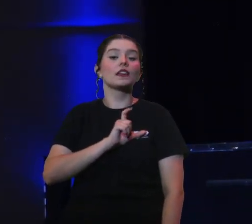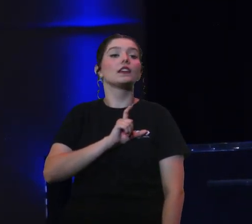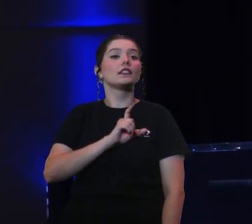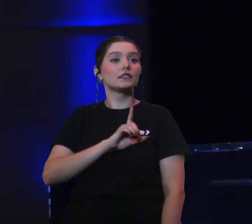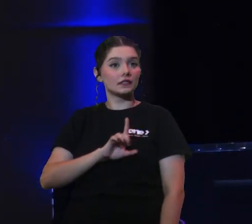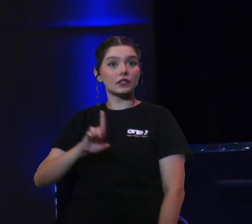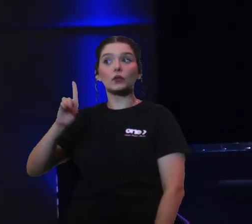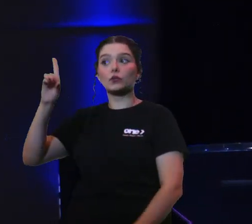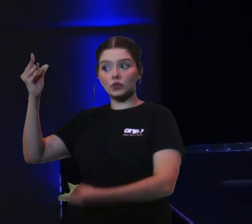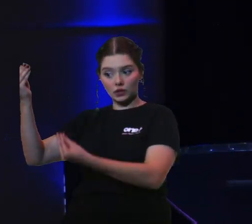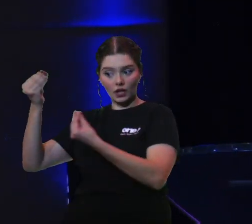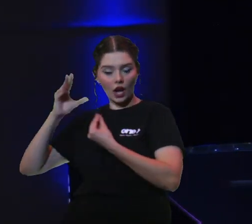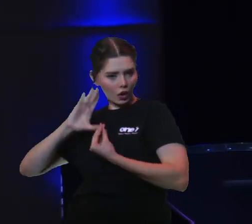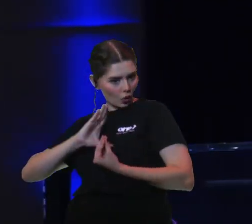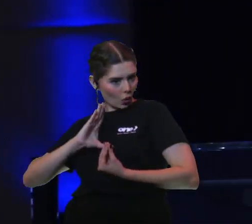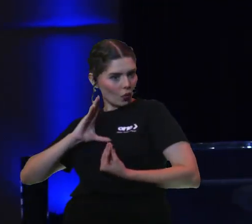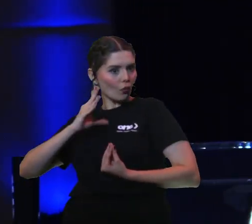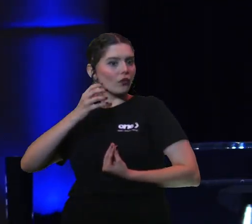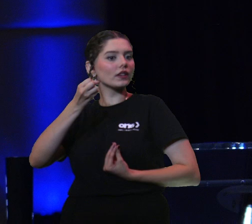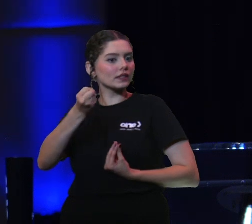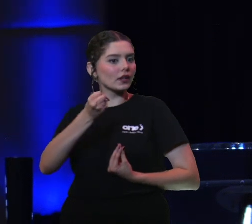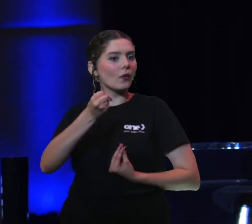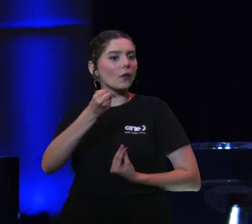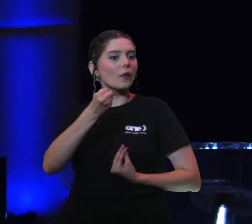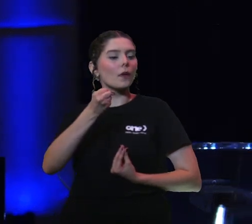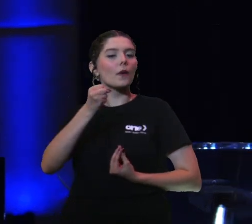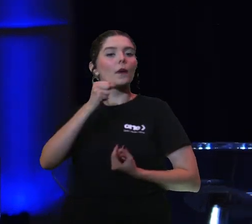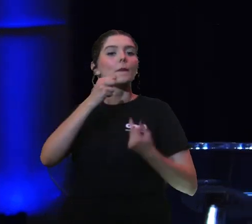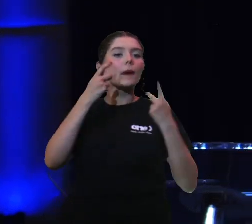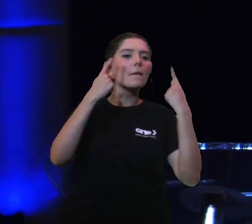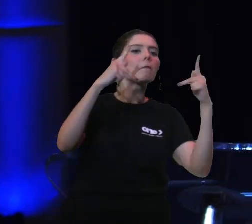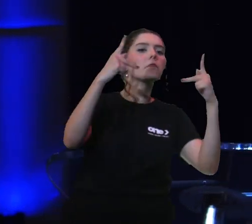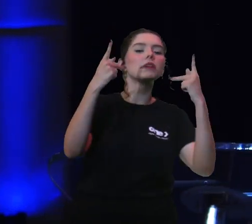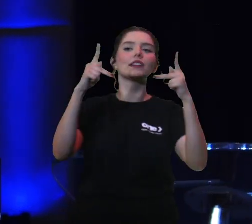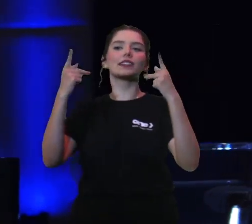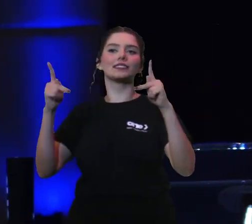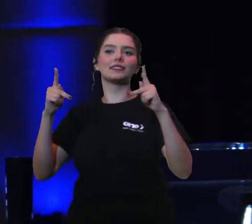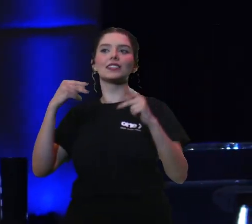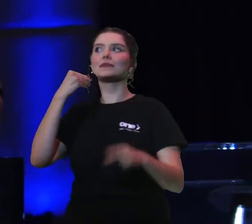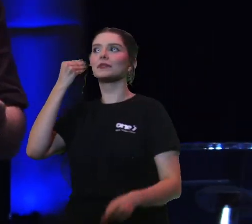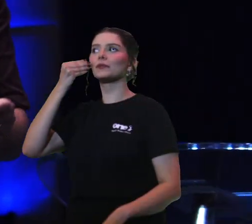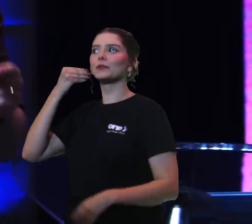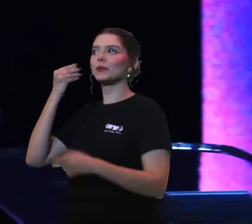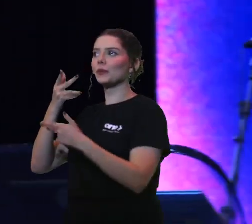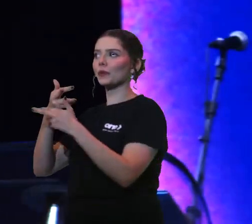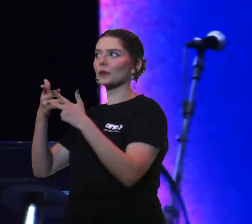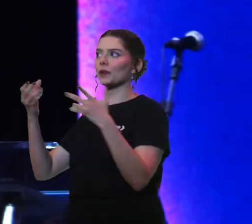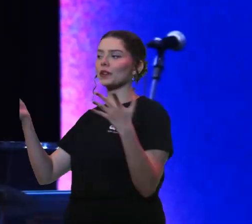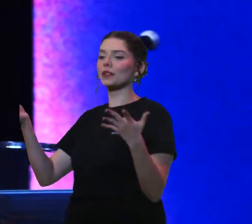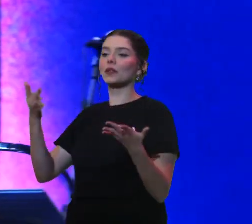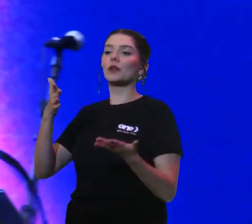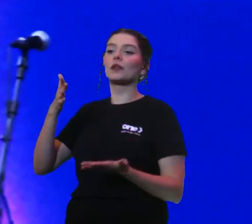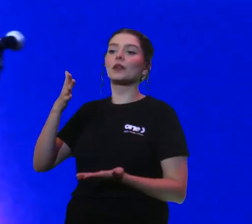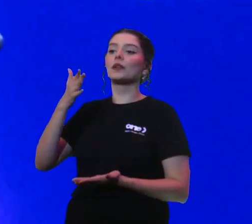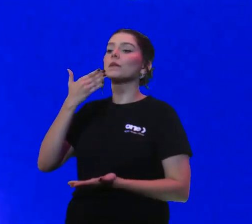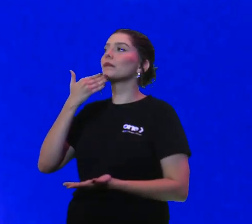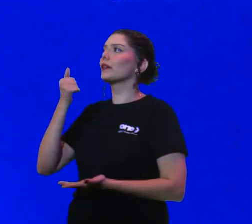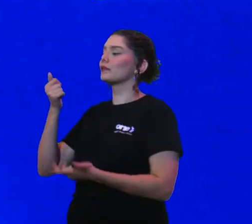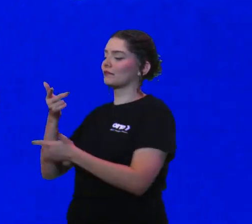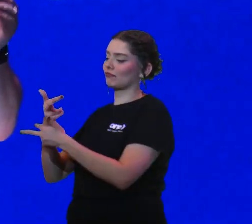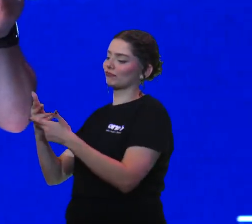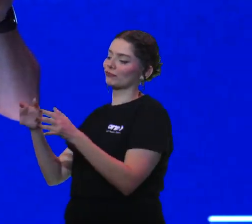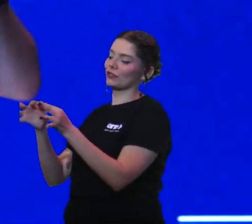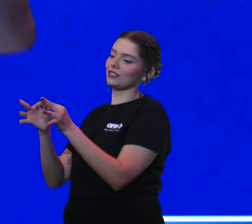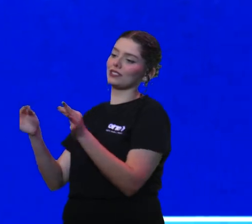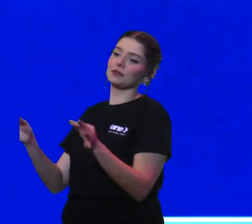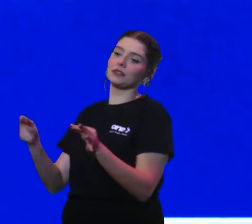convicção. E você vai experimentando viver coisas novas com o Senhor. Mas quando Ele pede coisas simples para você e você não faz,